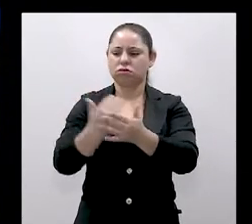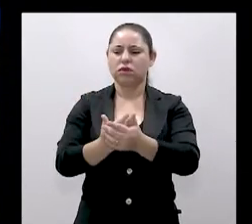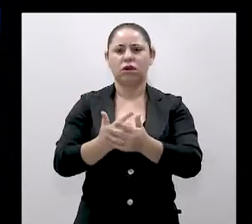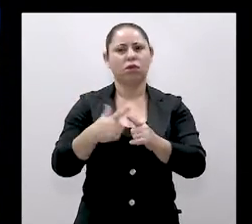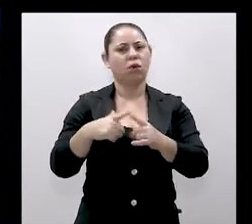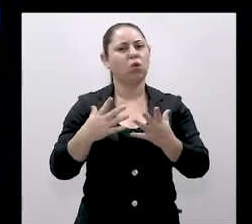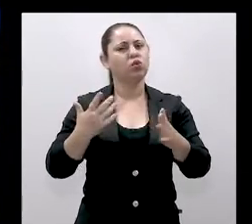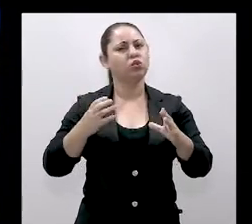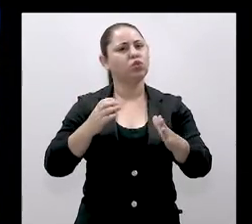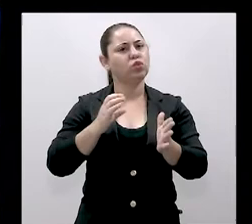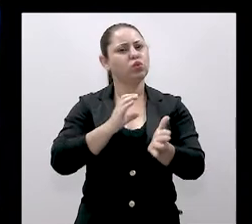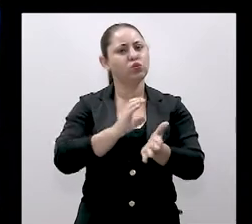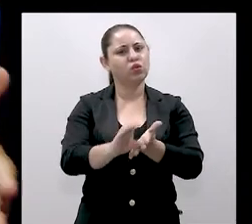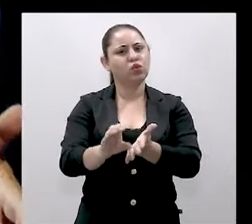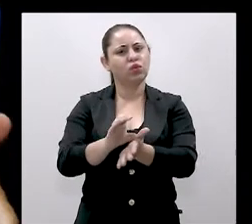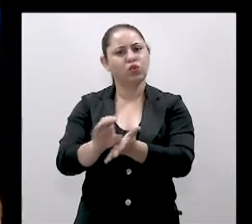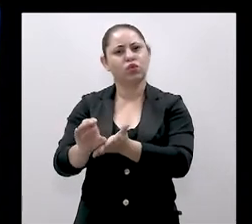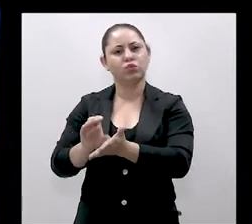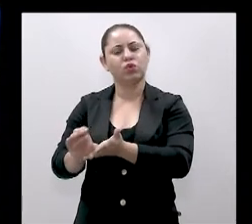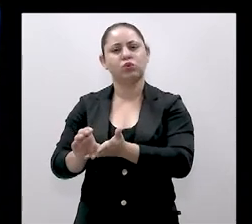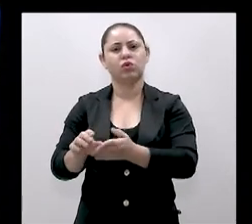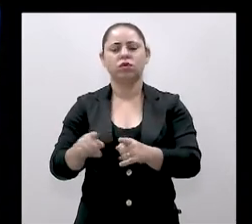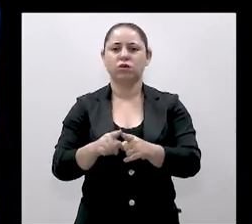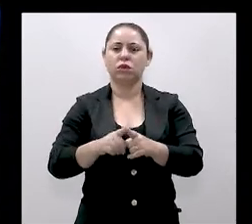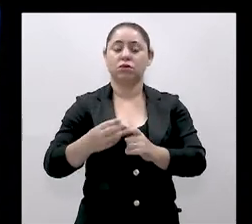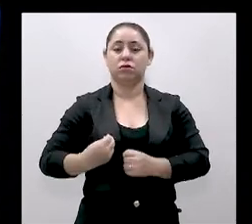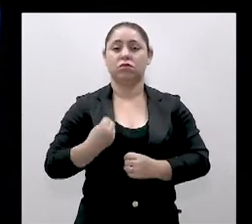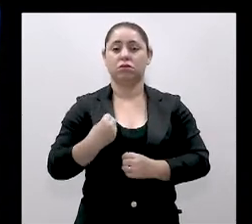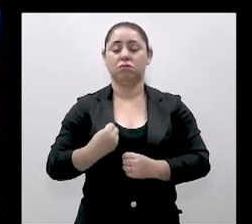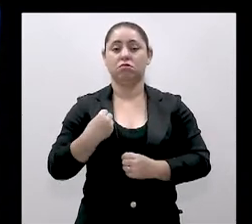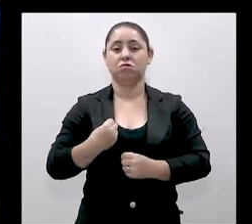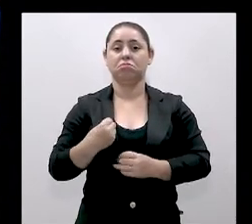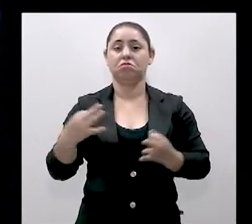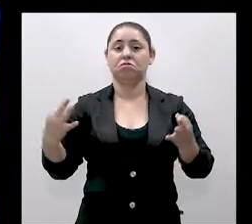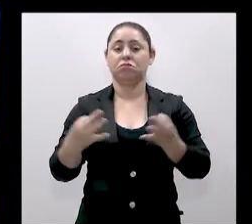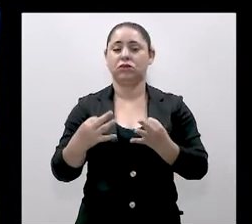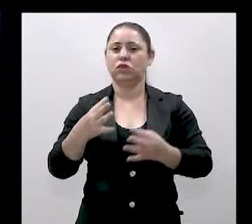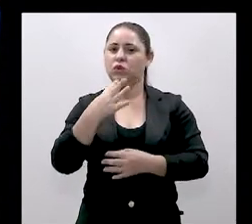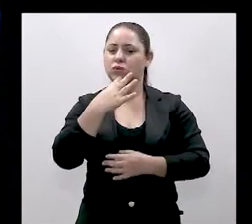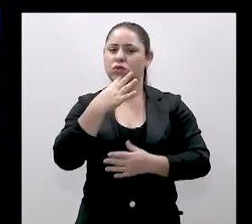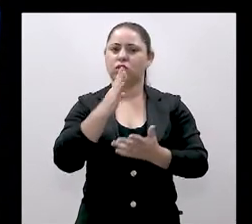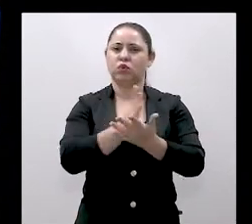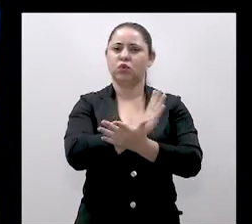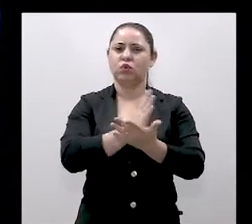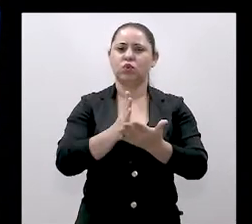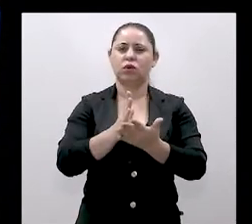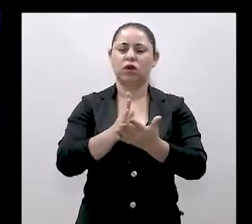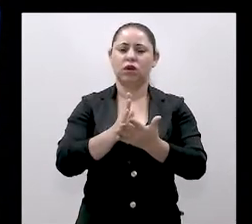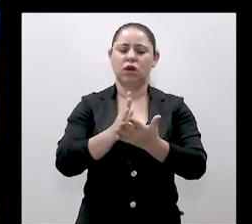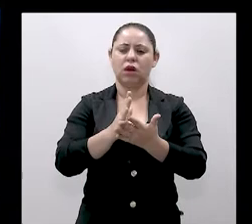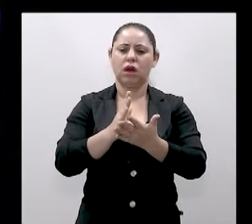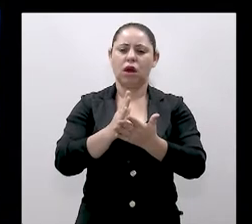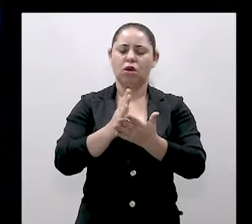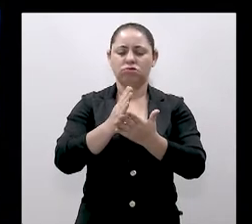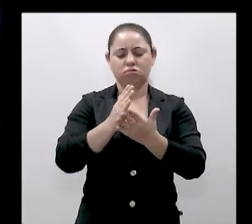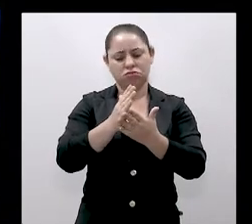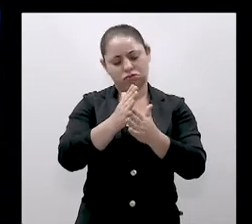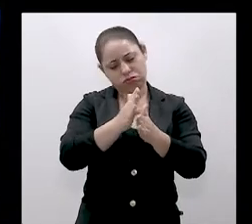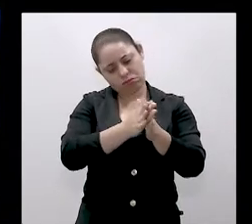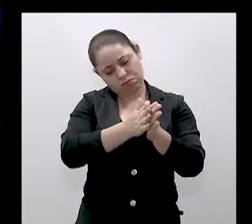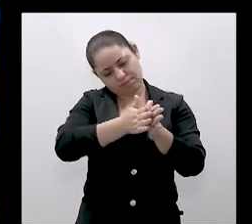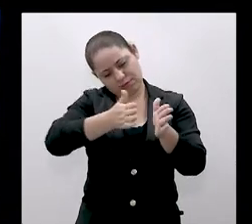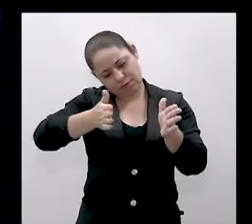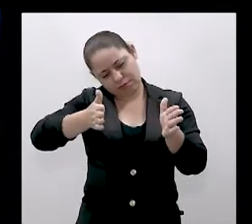investimentos então participei ativamente desse empreendimento seu conheciam o processo Porque eu sofri muito